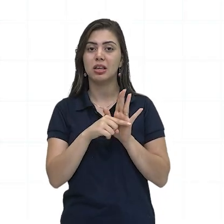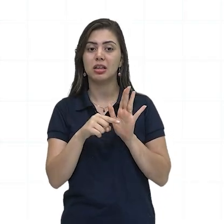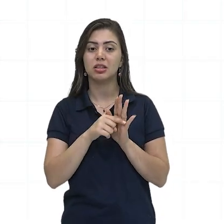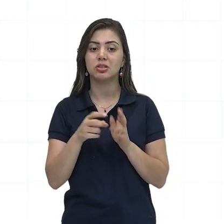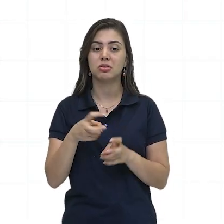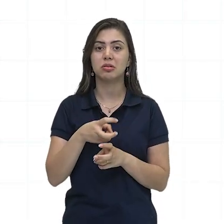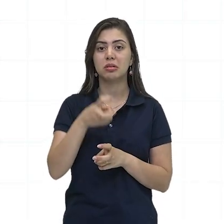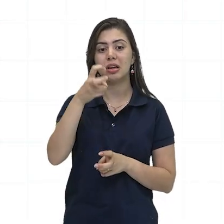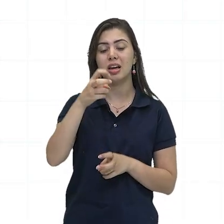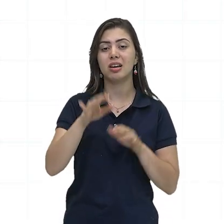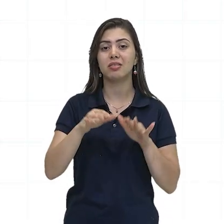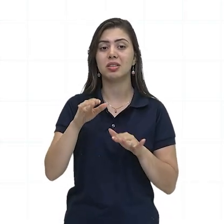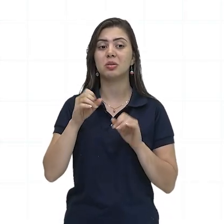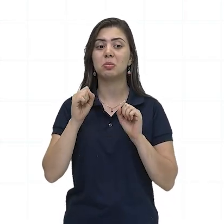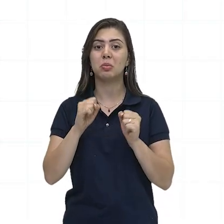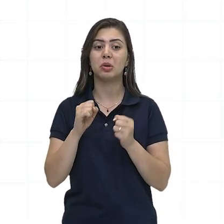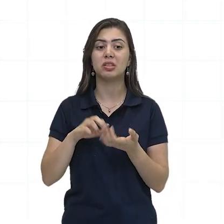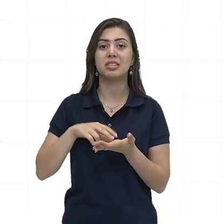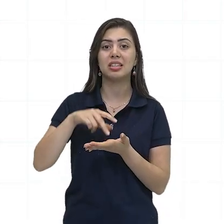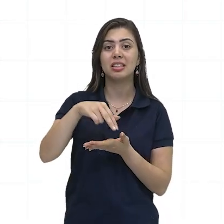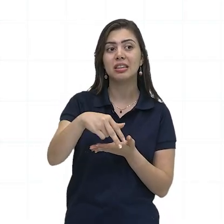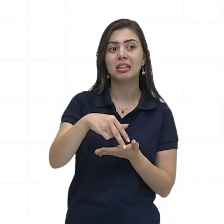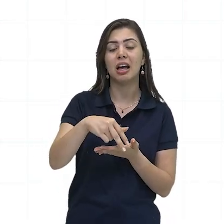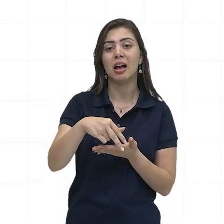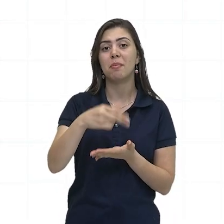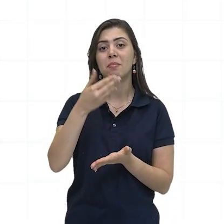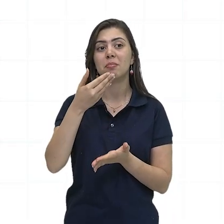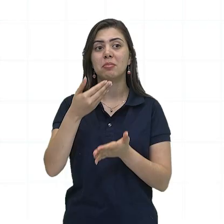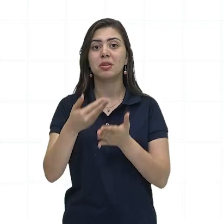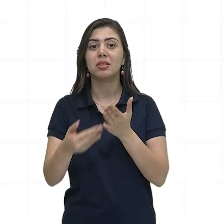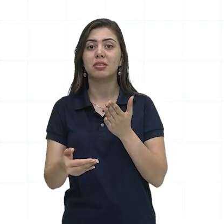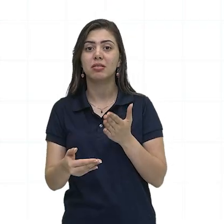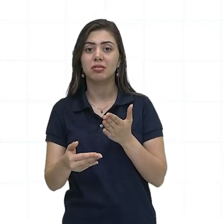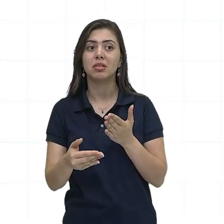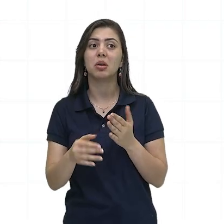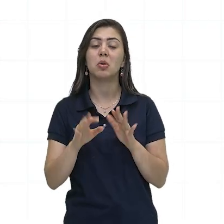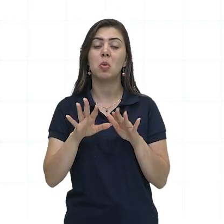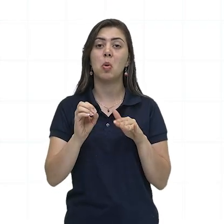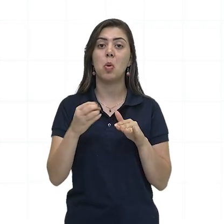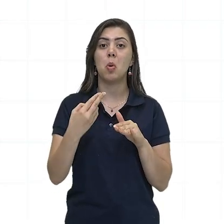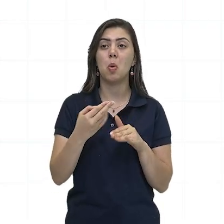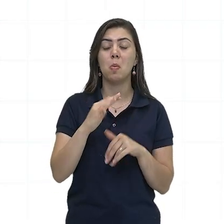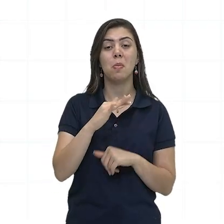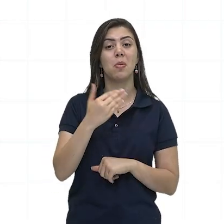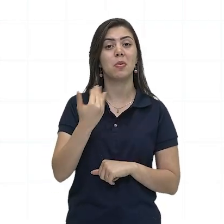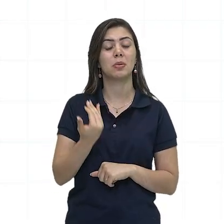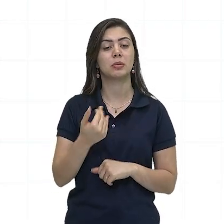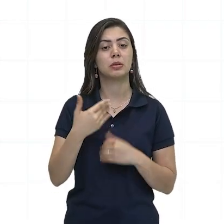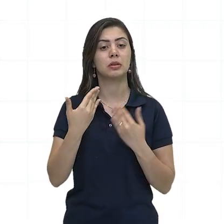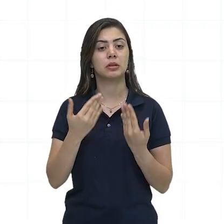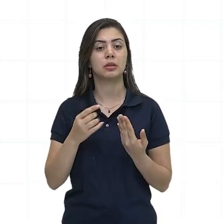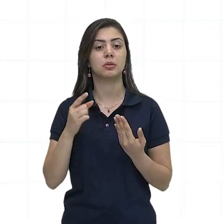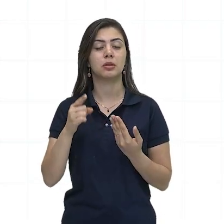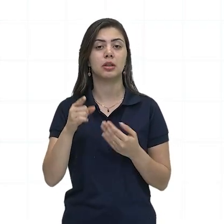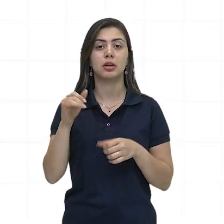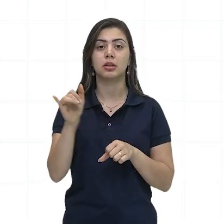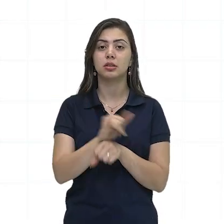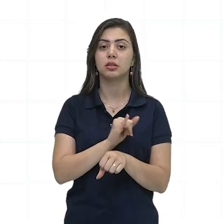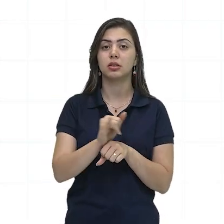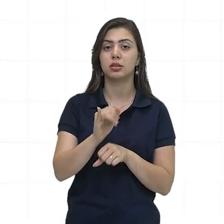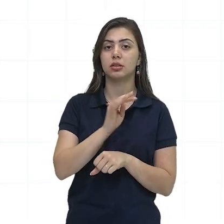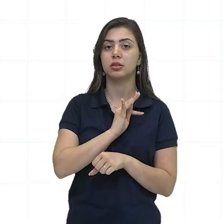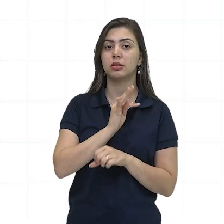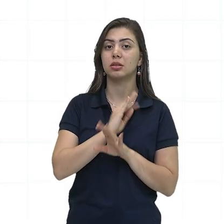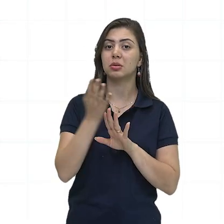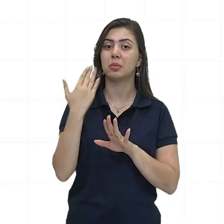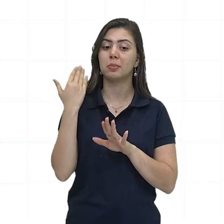gente pode ficar sem andar, sem se movimentar e até mesmo, né, chegar a óbito. Então, esses golpes, eles eram utilizados